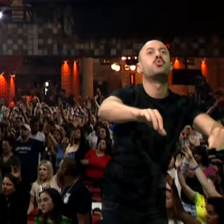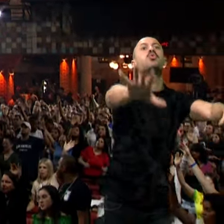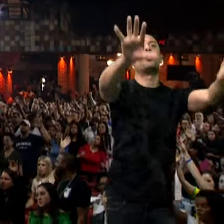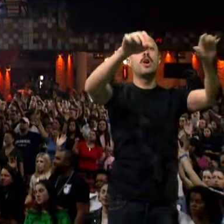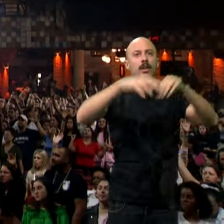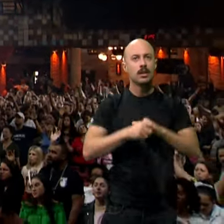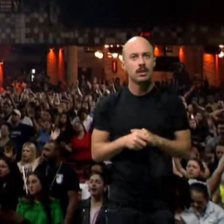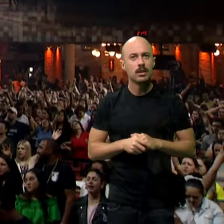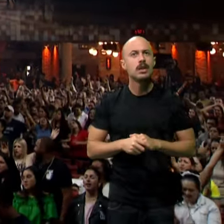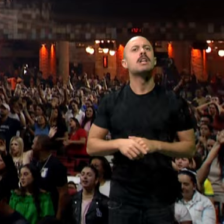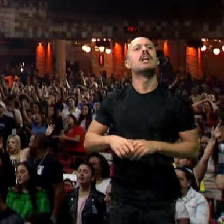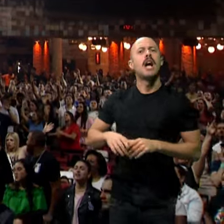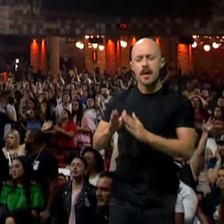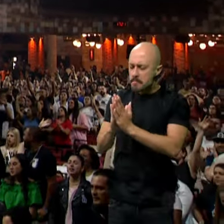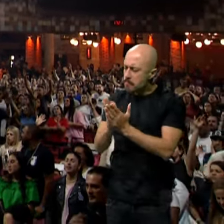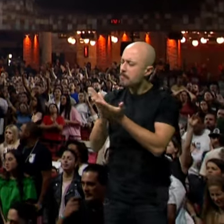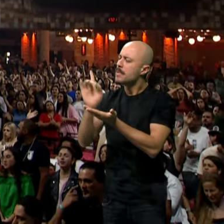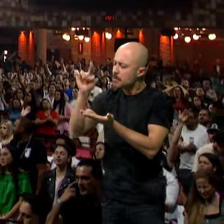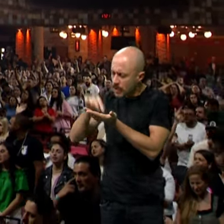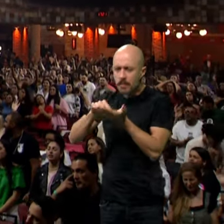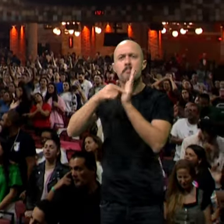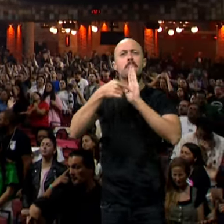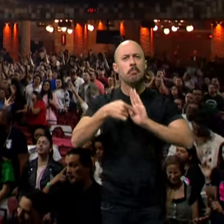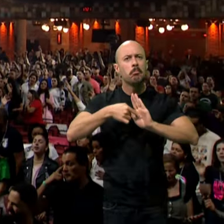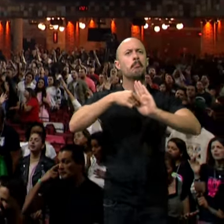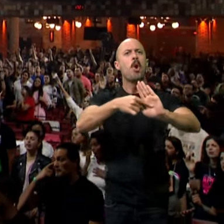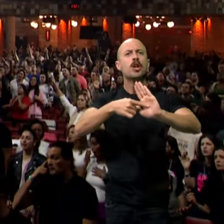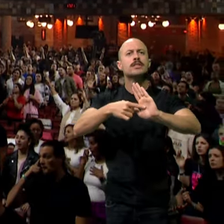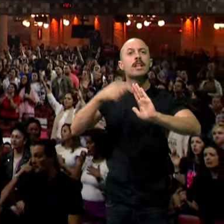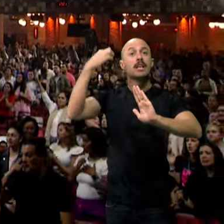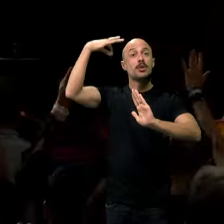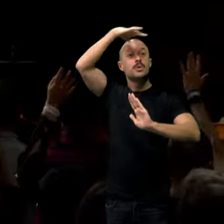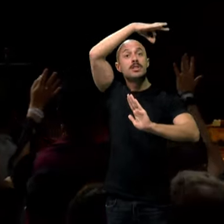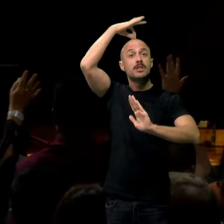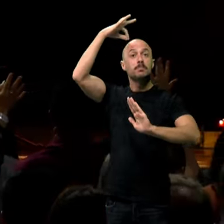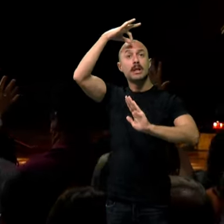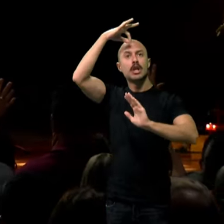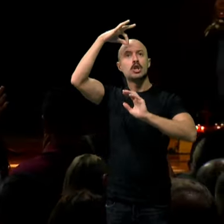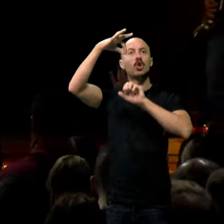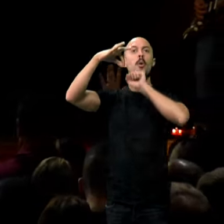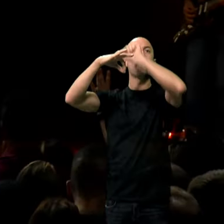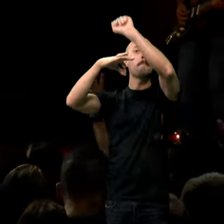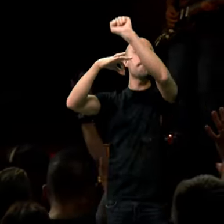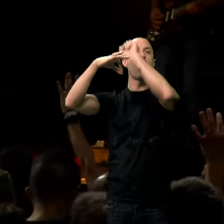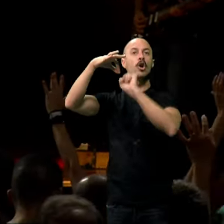A Bíblia diz que Ele derramaria sobre nós o Espírito de poder.